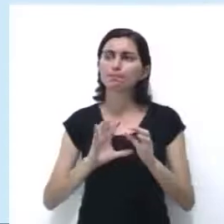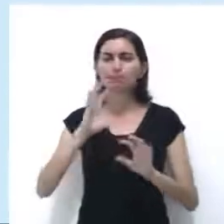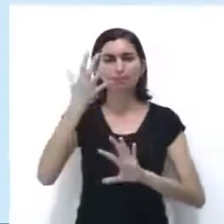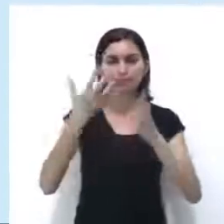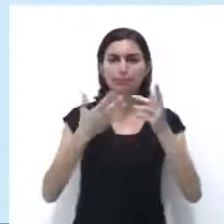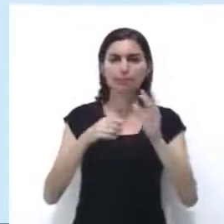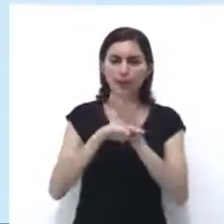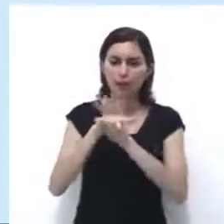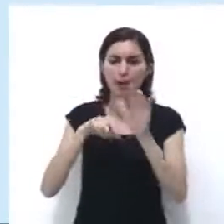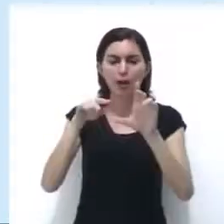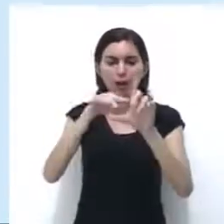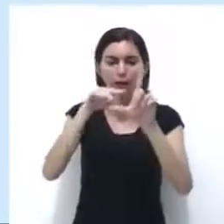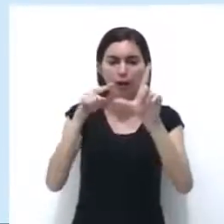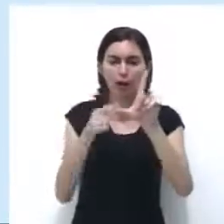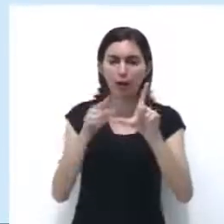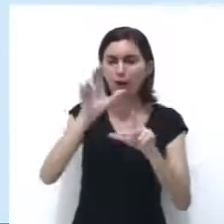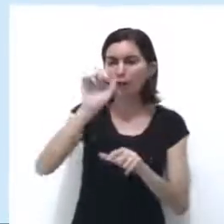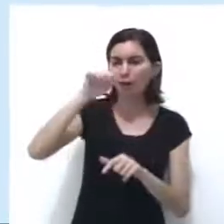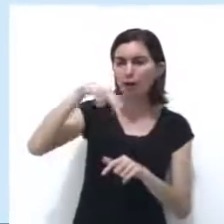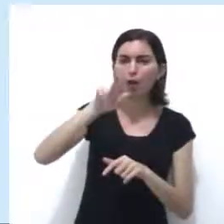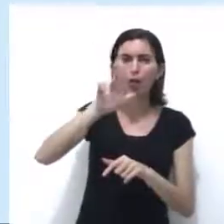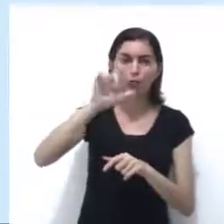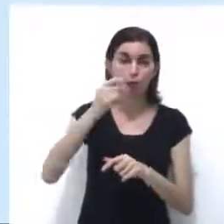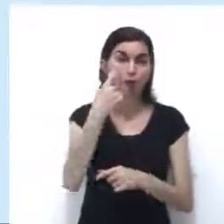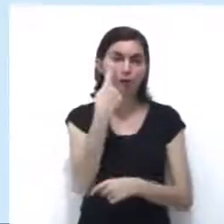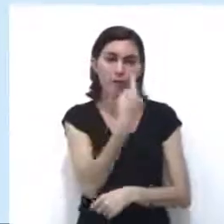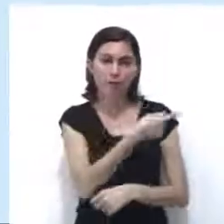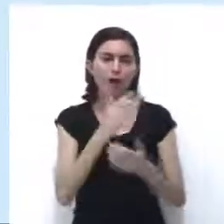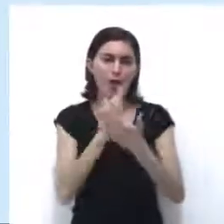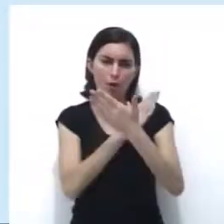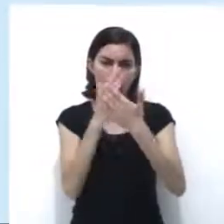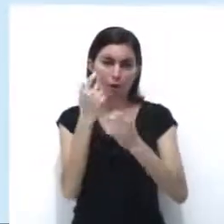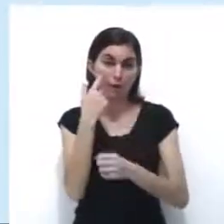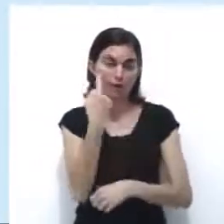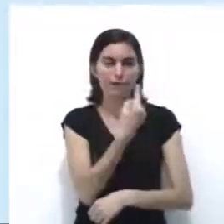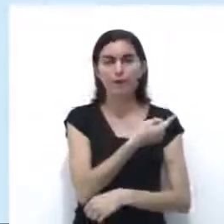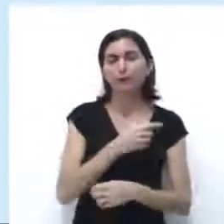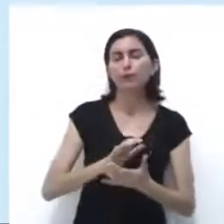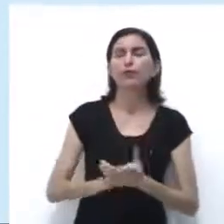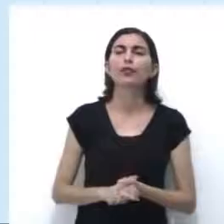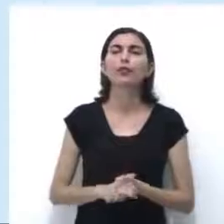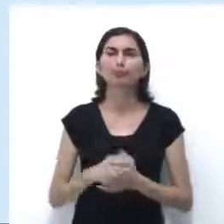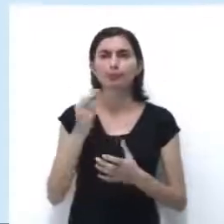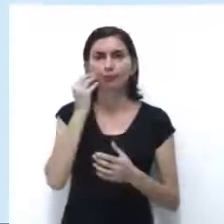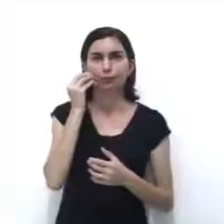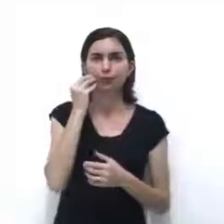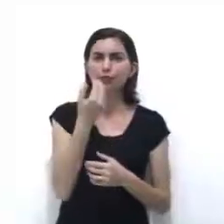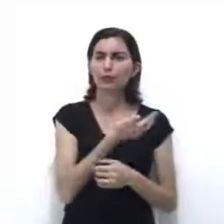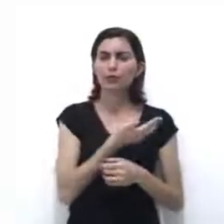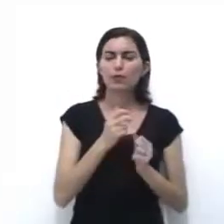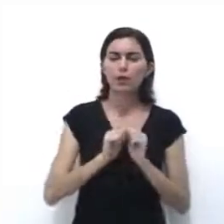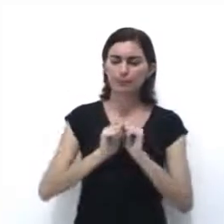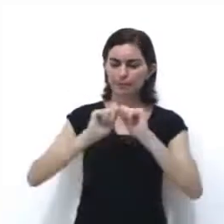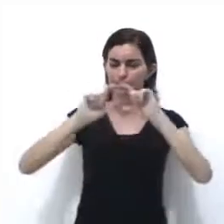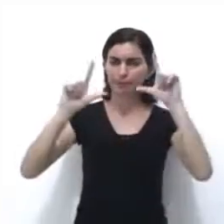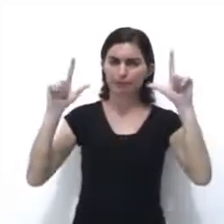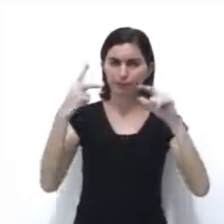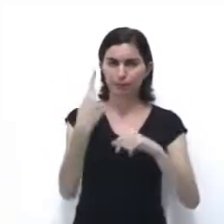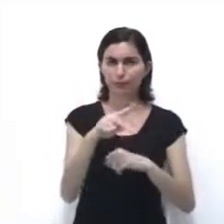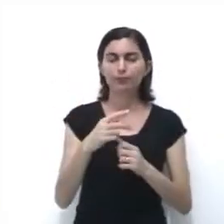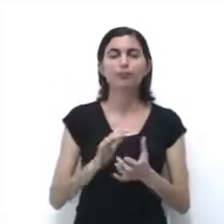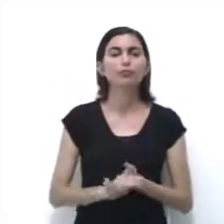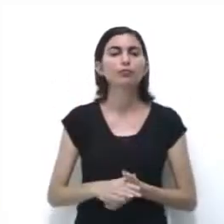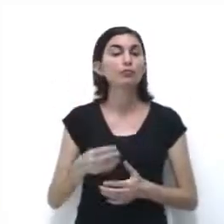envolvem os ângulos? Eu vou mostrar para vocês algumas delas, tá bom? Vamos nessa aqui, ó. Olha só. Conforme aparece aí na